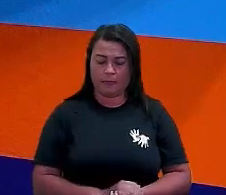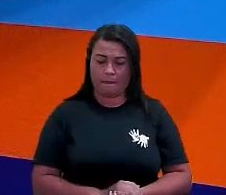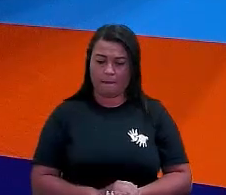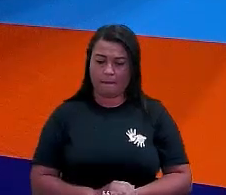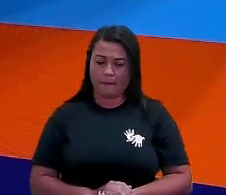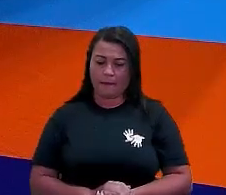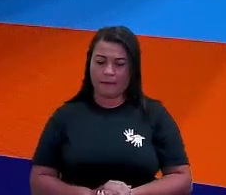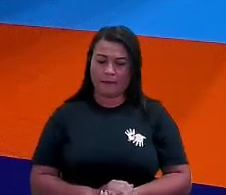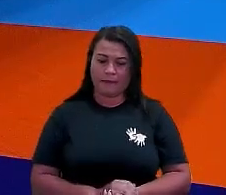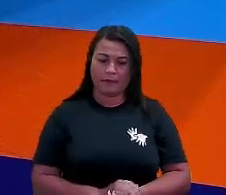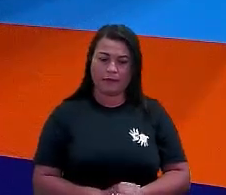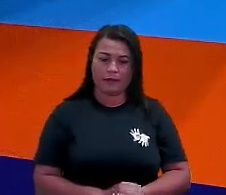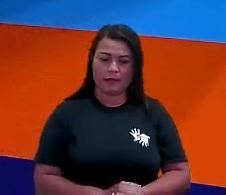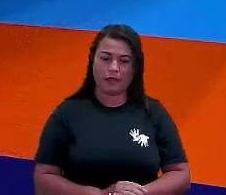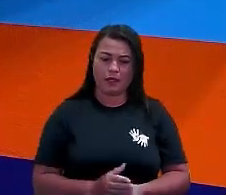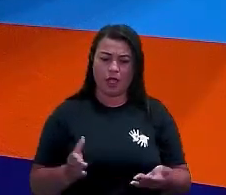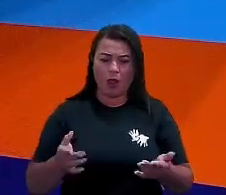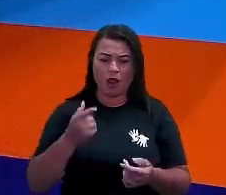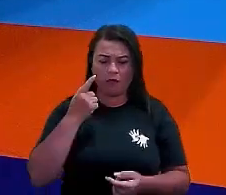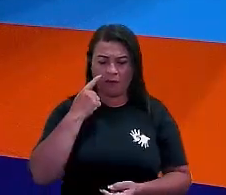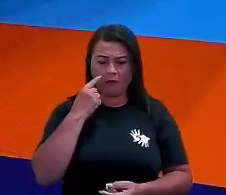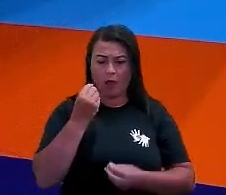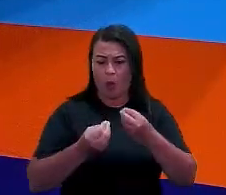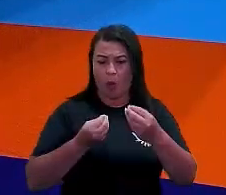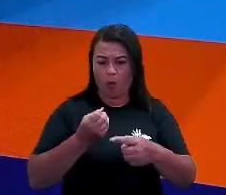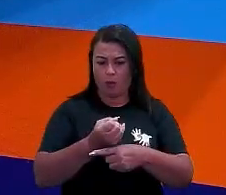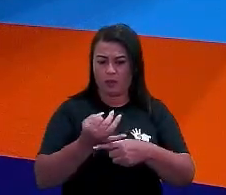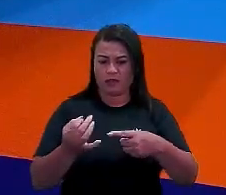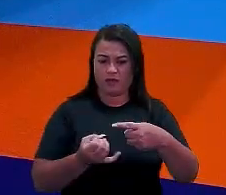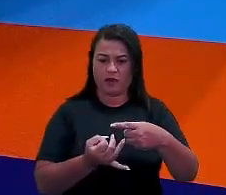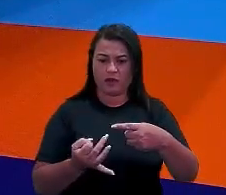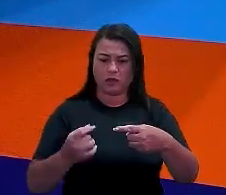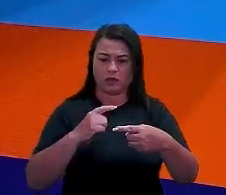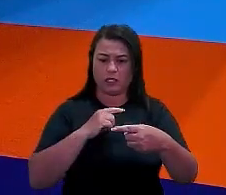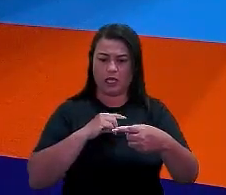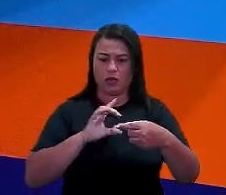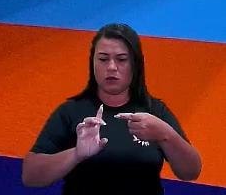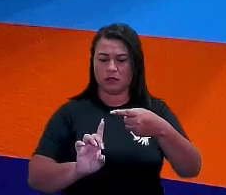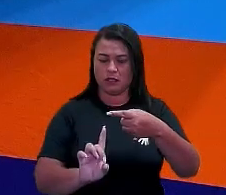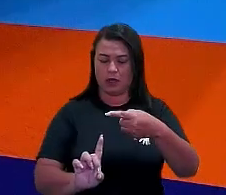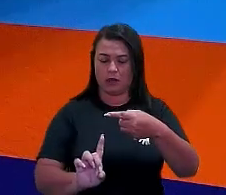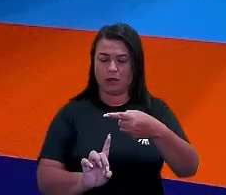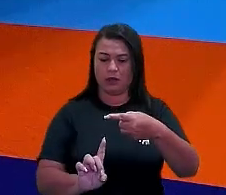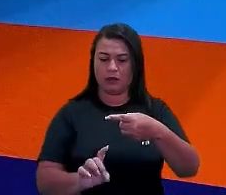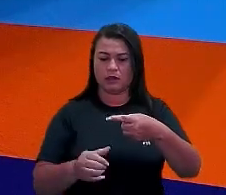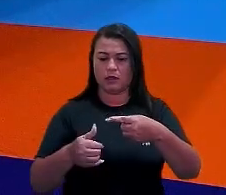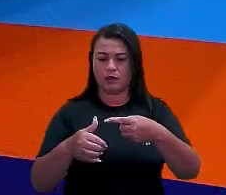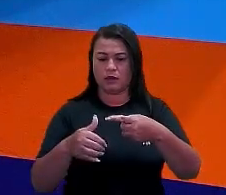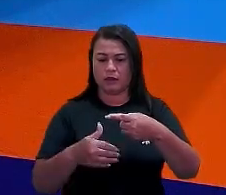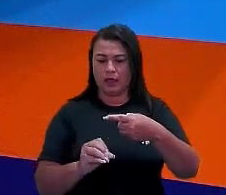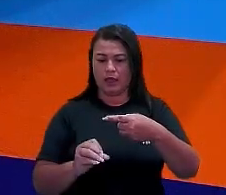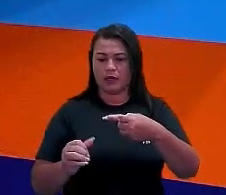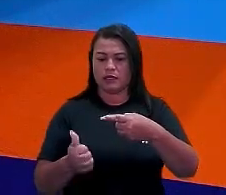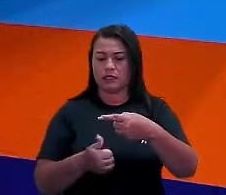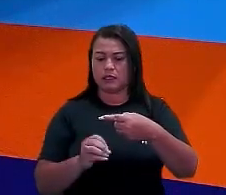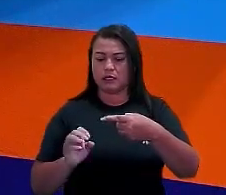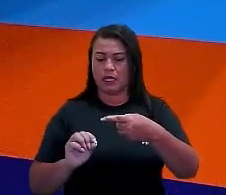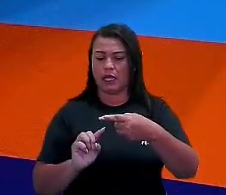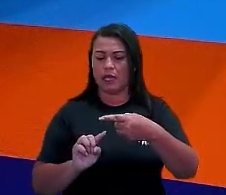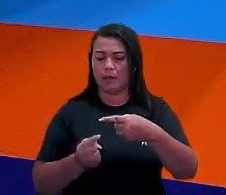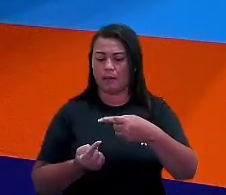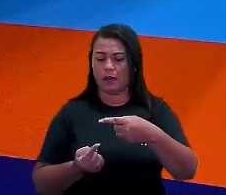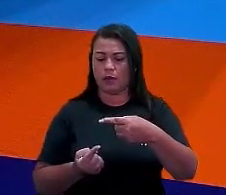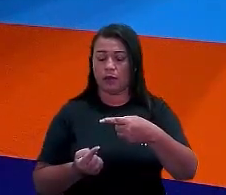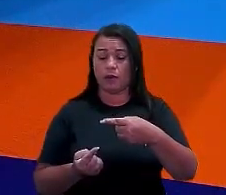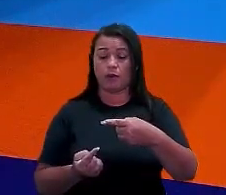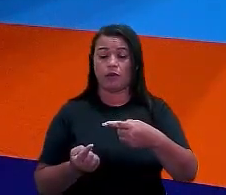sucessivamente. Aí, eu tenho as frações onde os denominadores são 10, 100 e 1000.